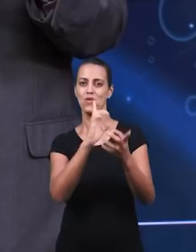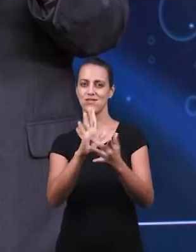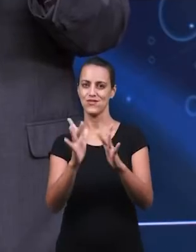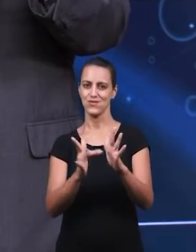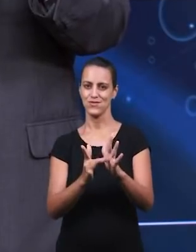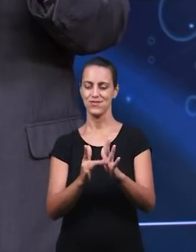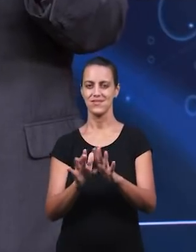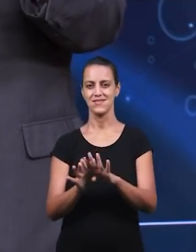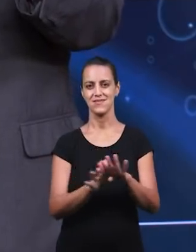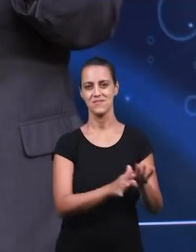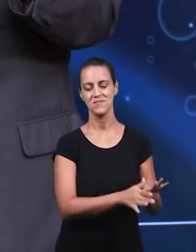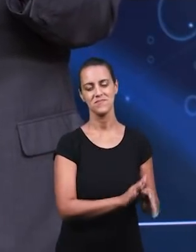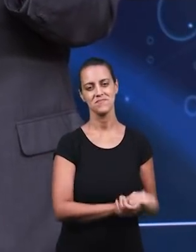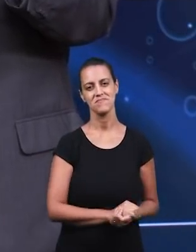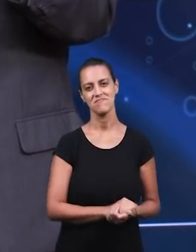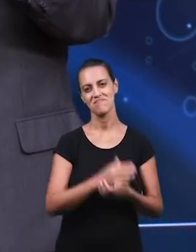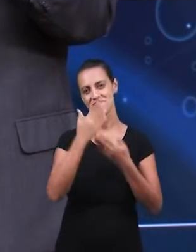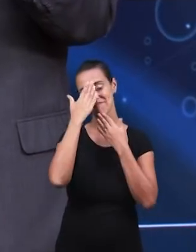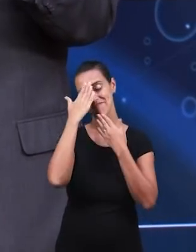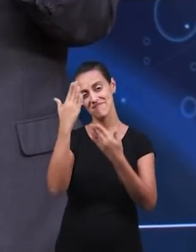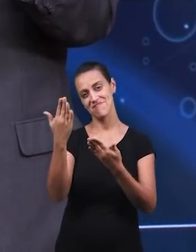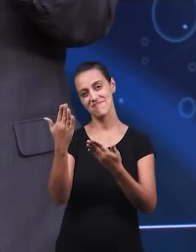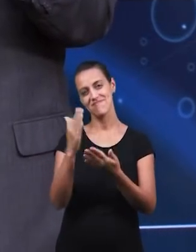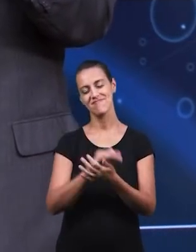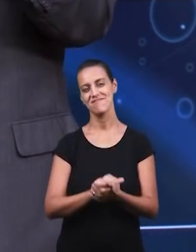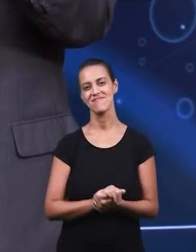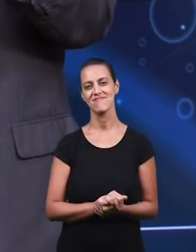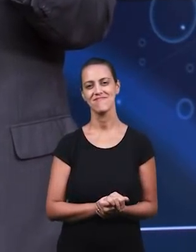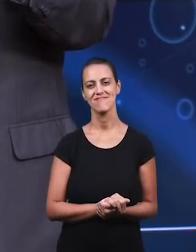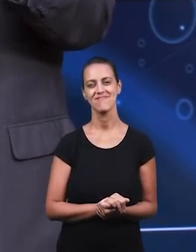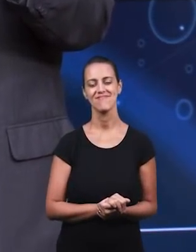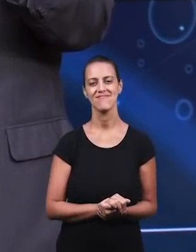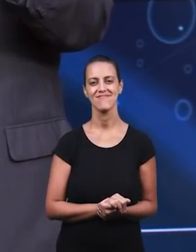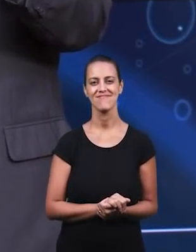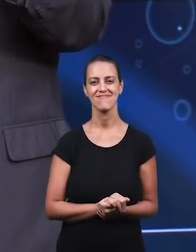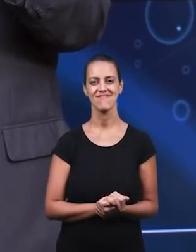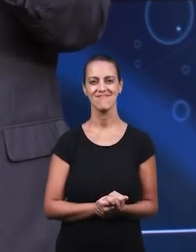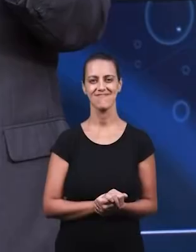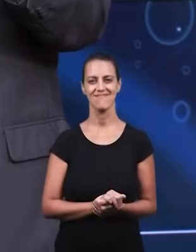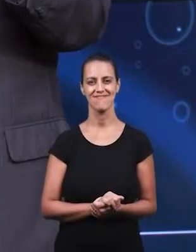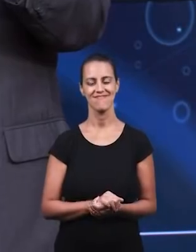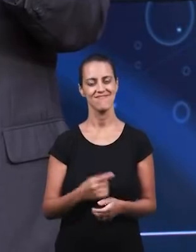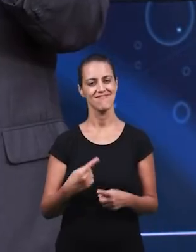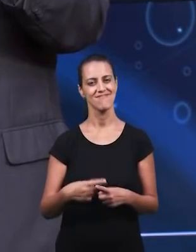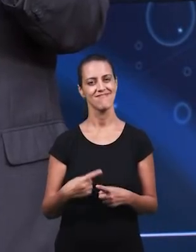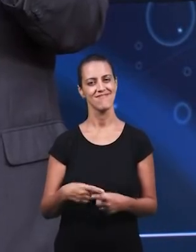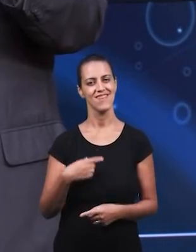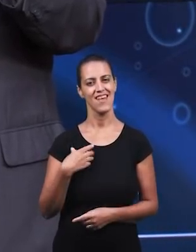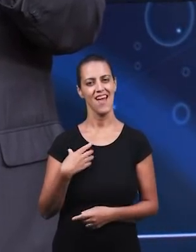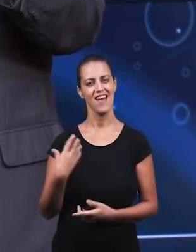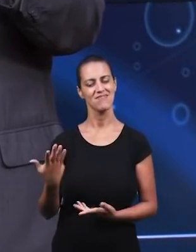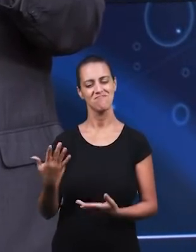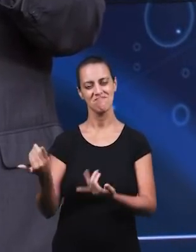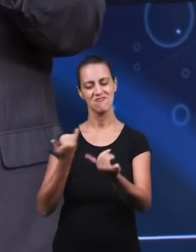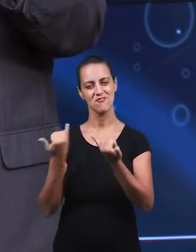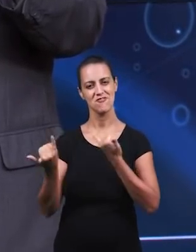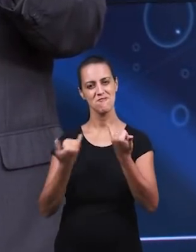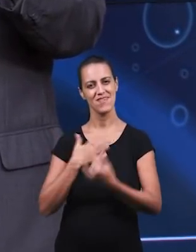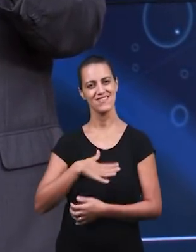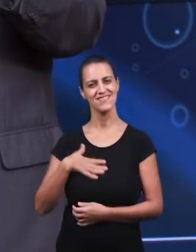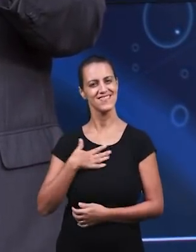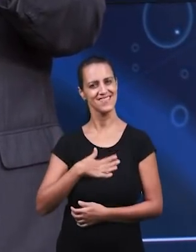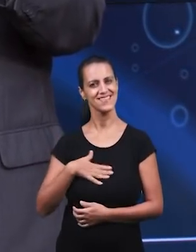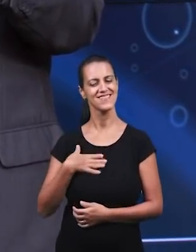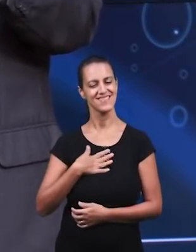el tema. Muito obrigado, irmãs, a irmã Kimberly e a Miriam, por esta agradável informação dessa